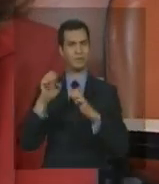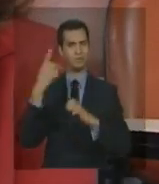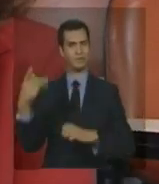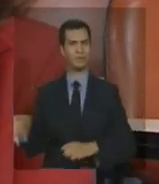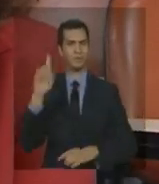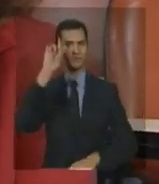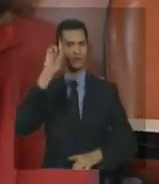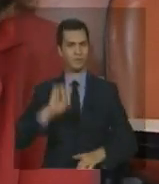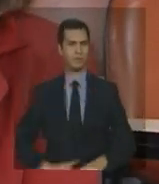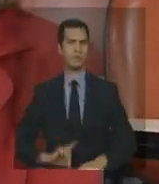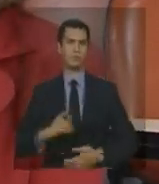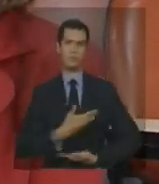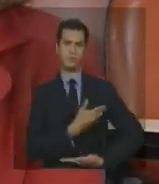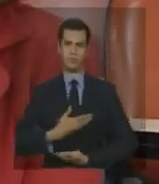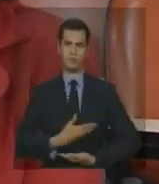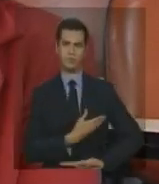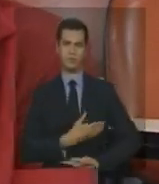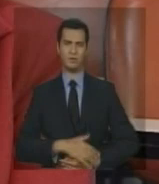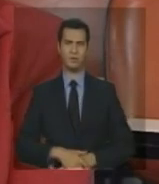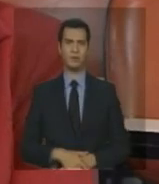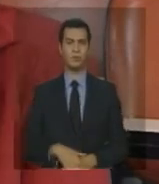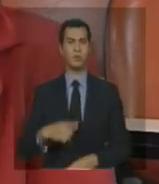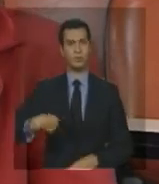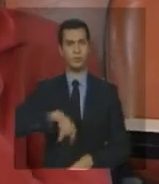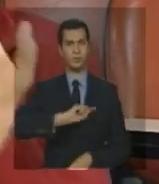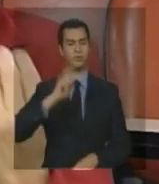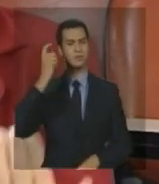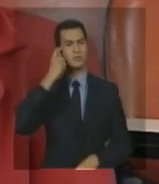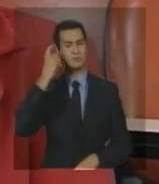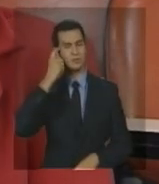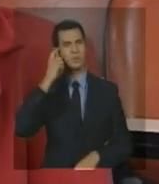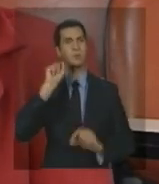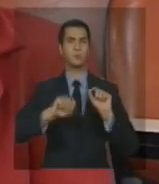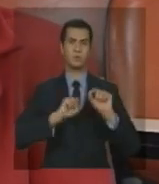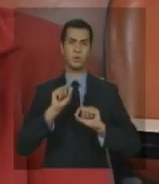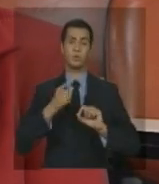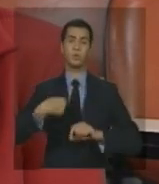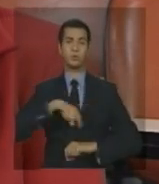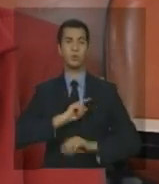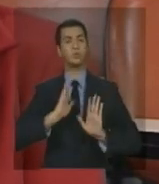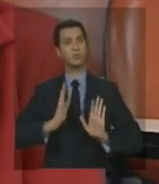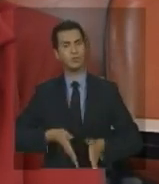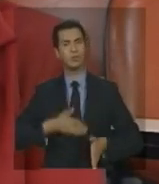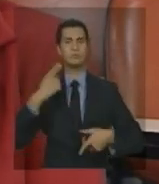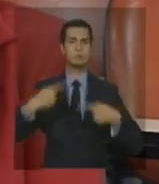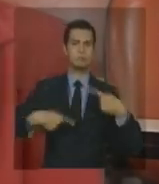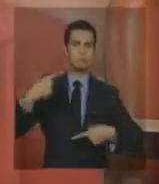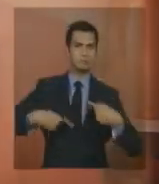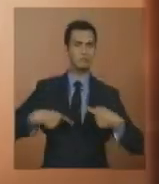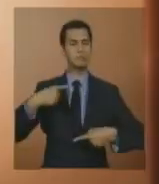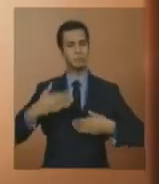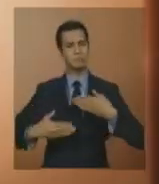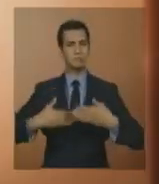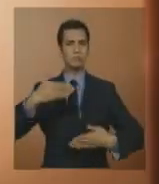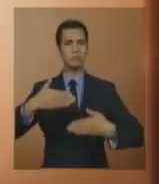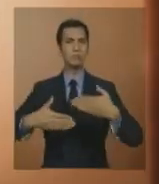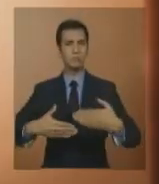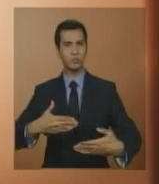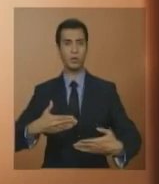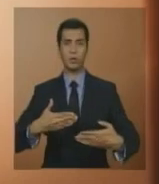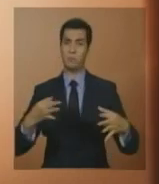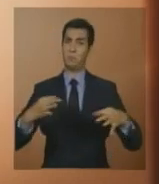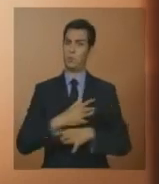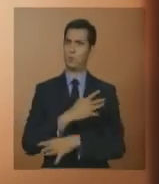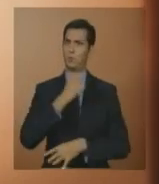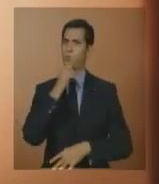bebê, né? Então, o que nós entendemos, até onde nós conseguimos avançar, né, nessa discussão, ela não é uma discussão ainda